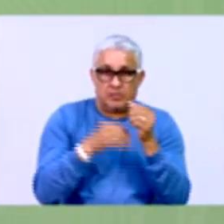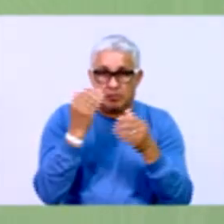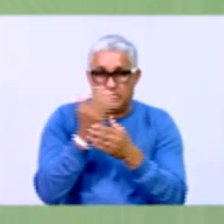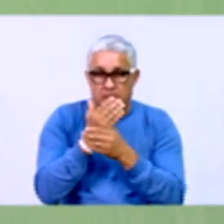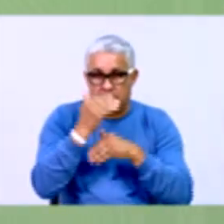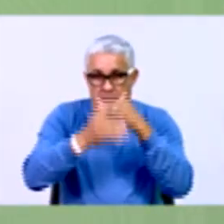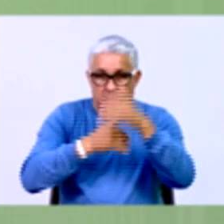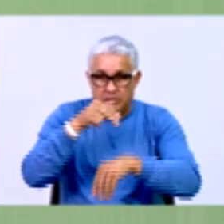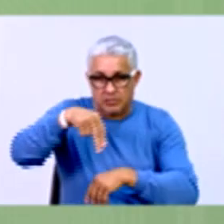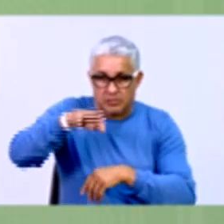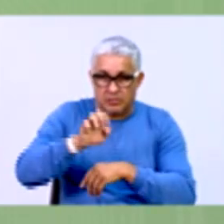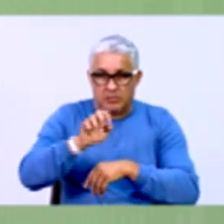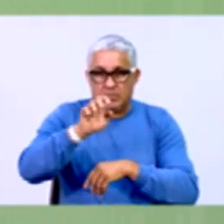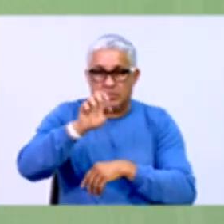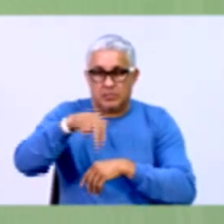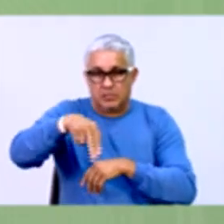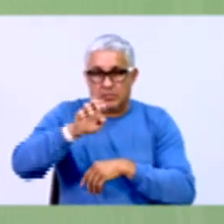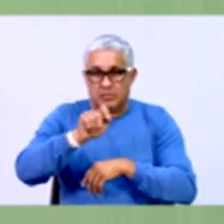de uma empresa?